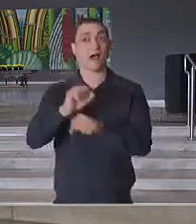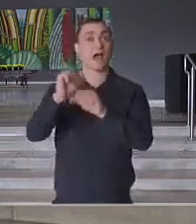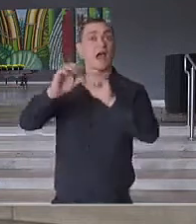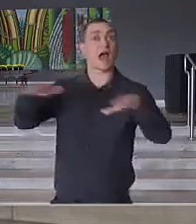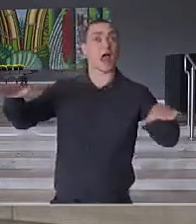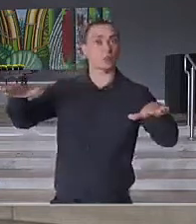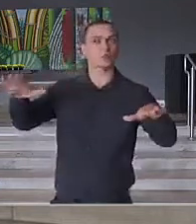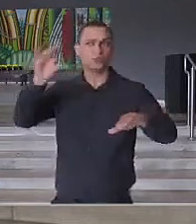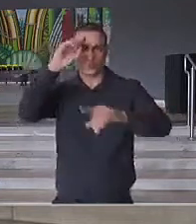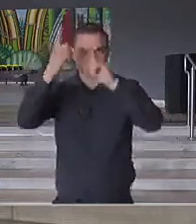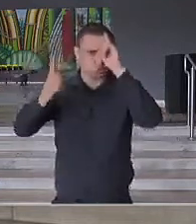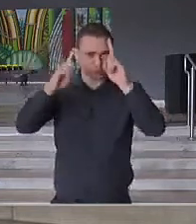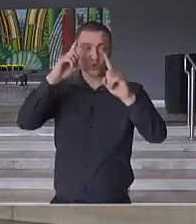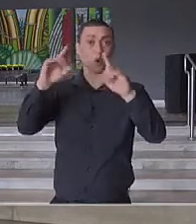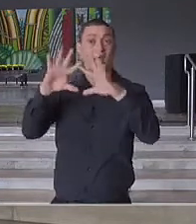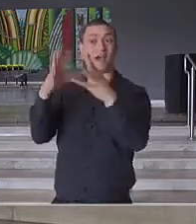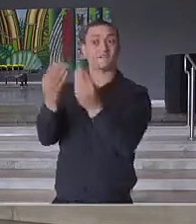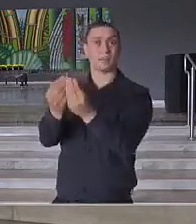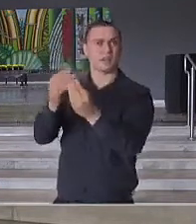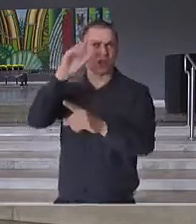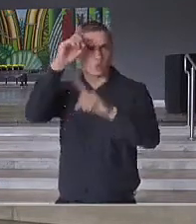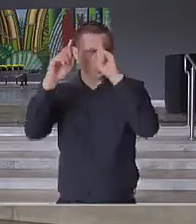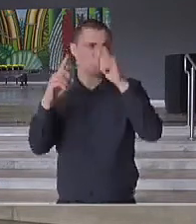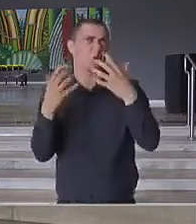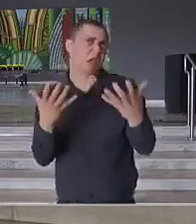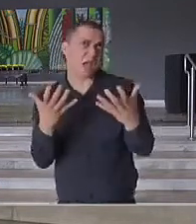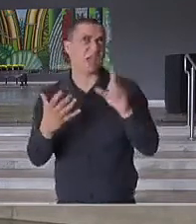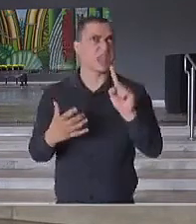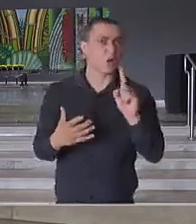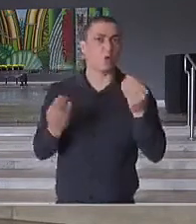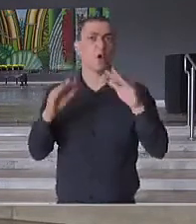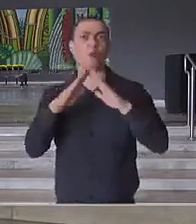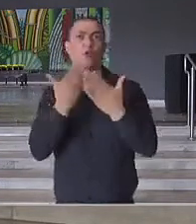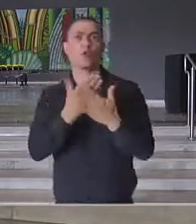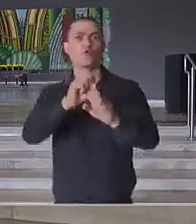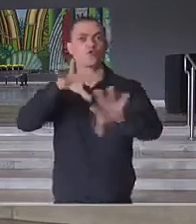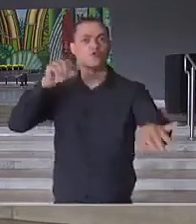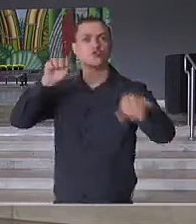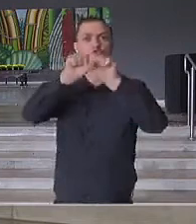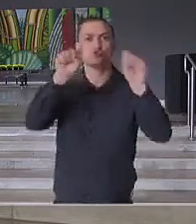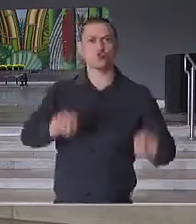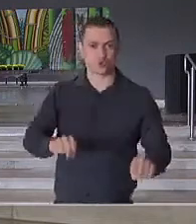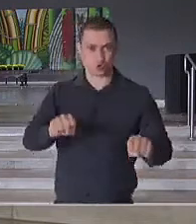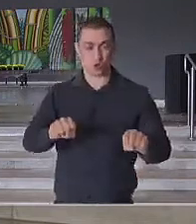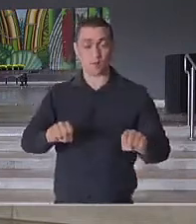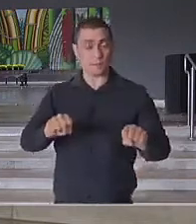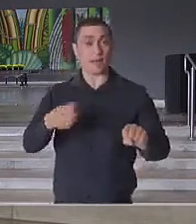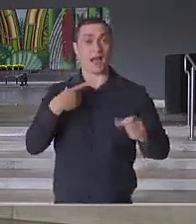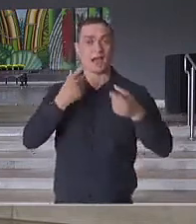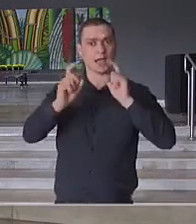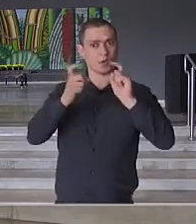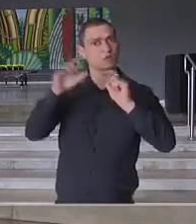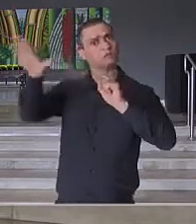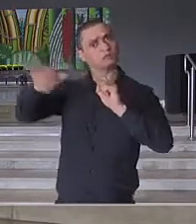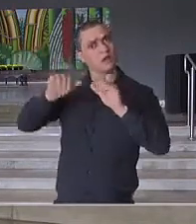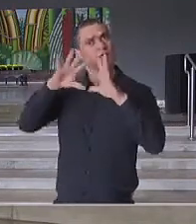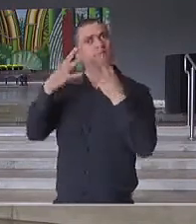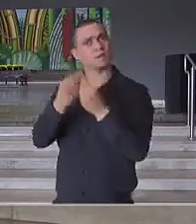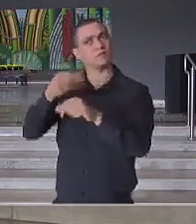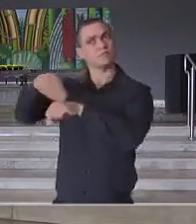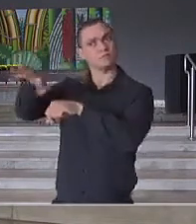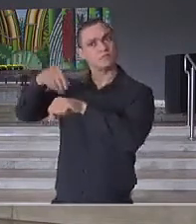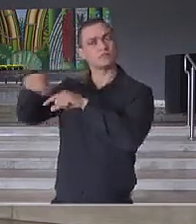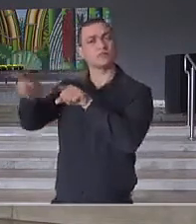tenham dúvida, receber os alunos que não saibam como acessar o sistema, para a gente fazer as reuniões com as famílias,